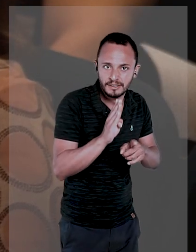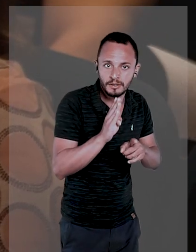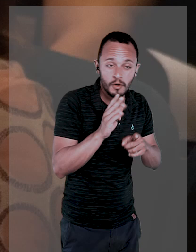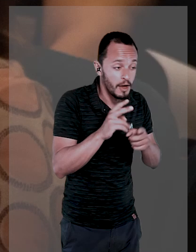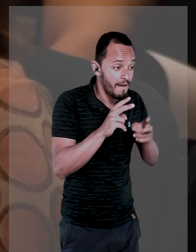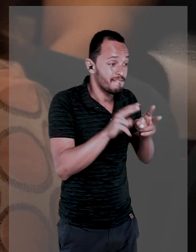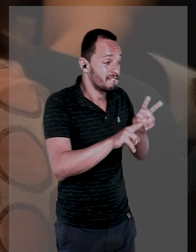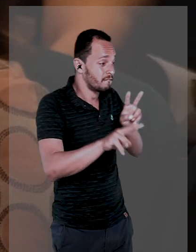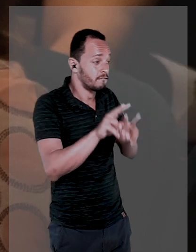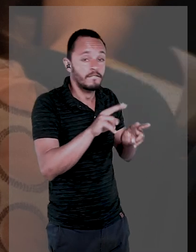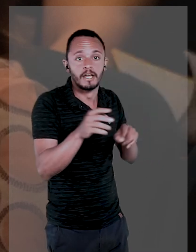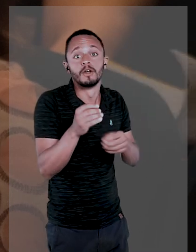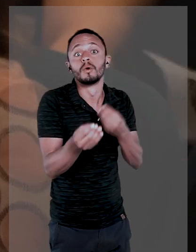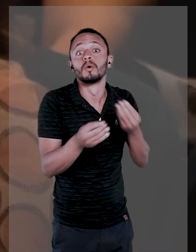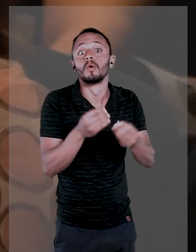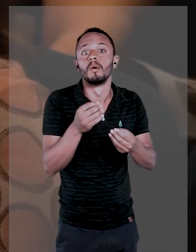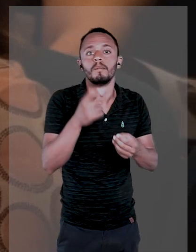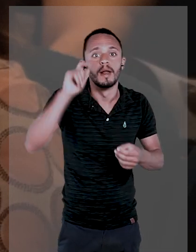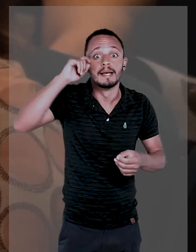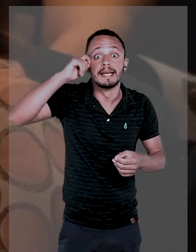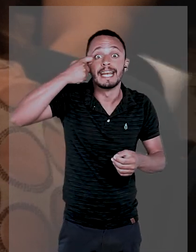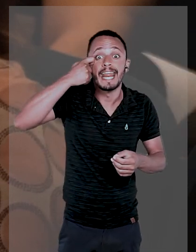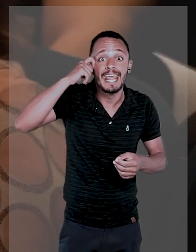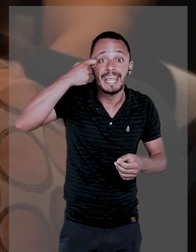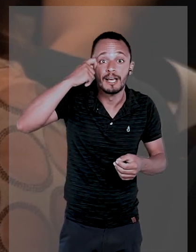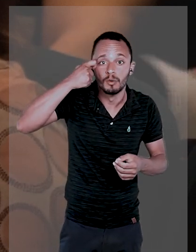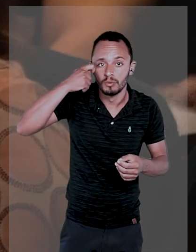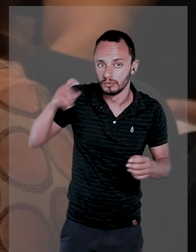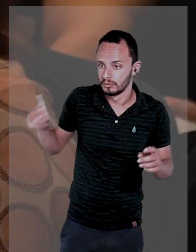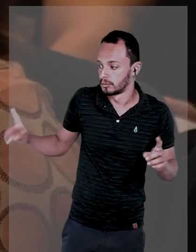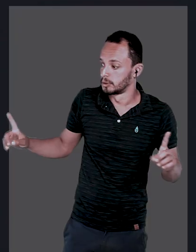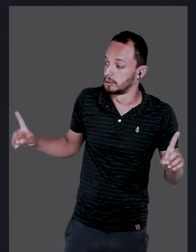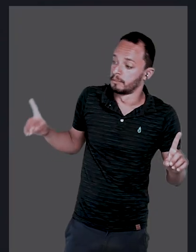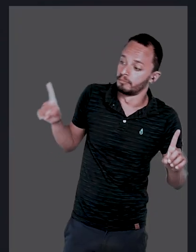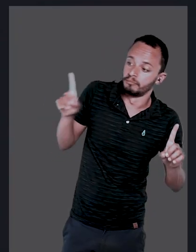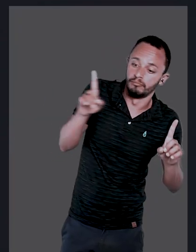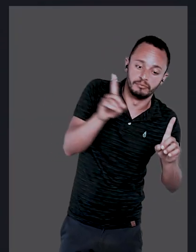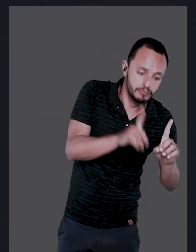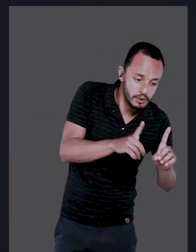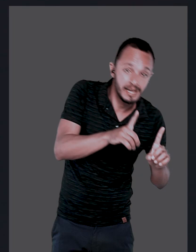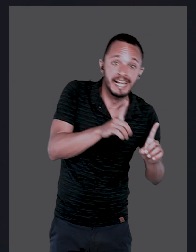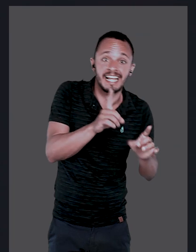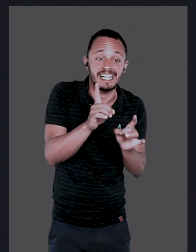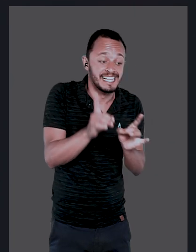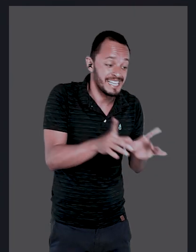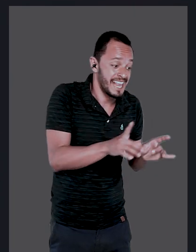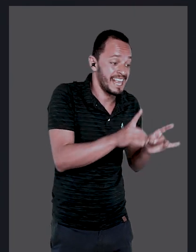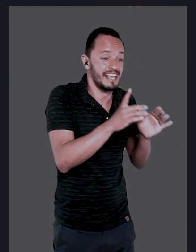e que perceberam como os negros foram comerciados